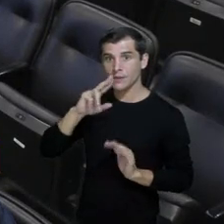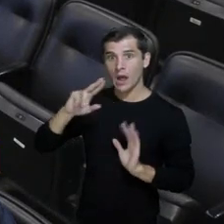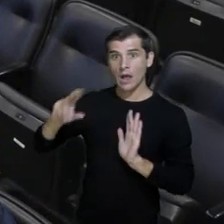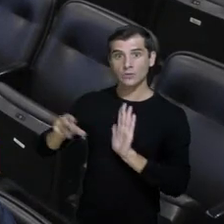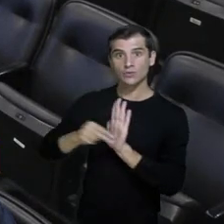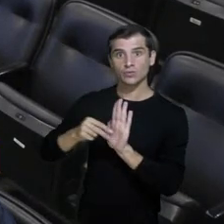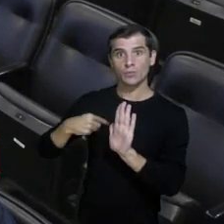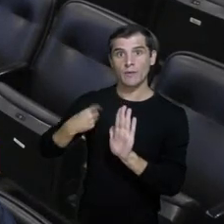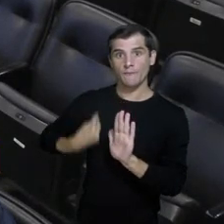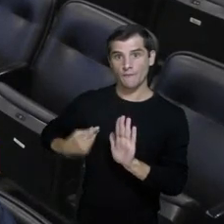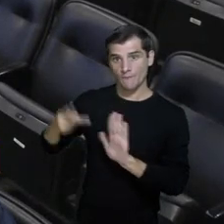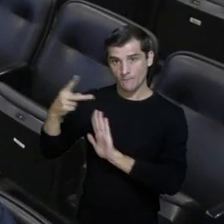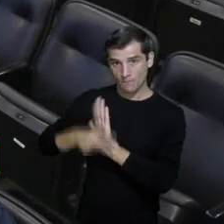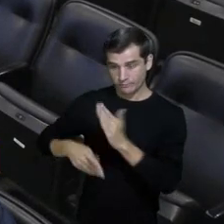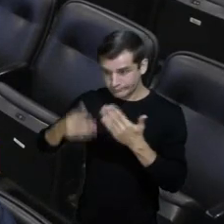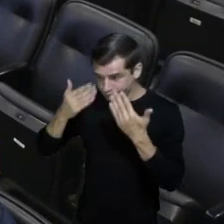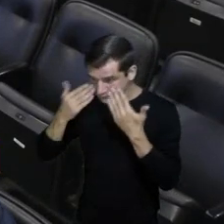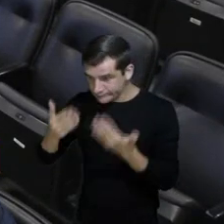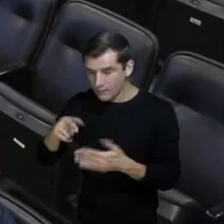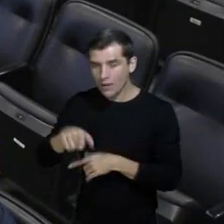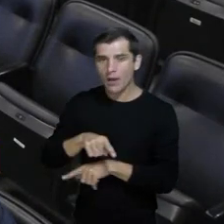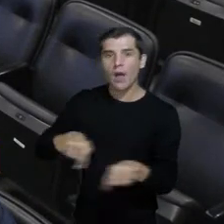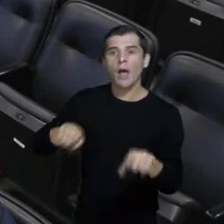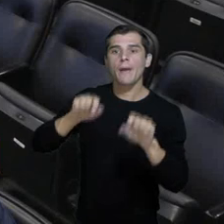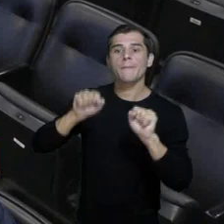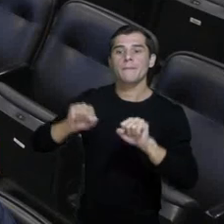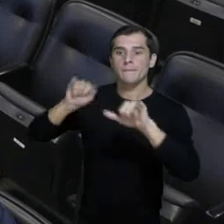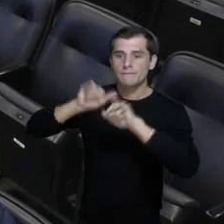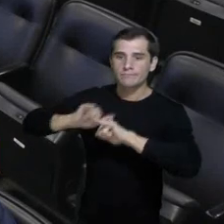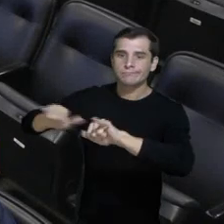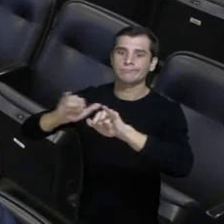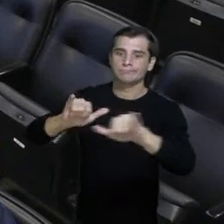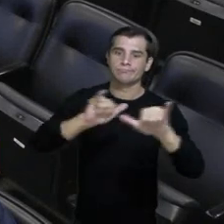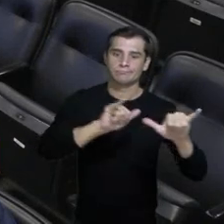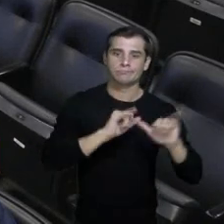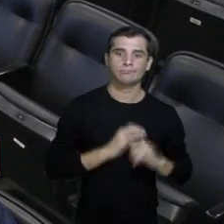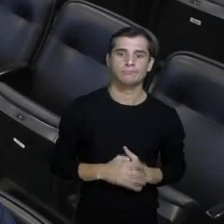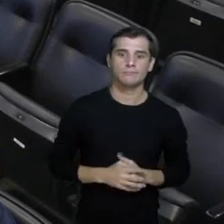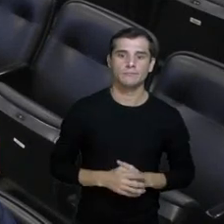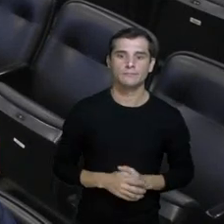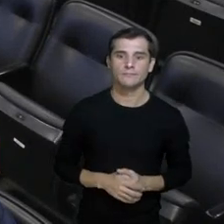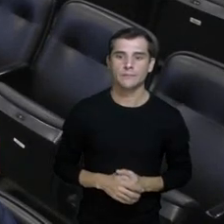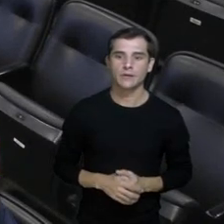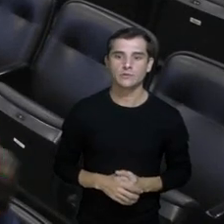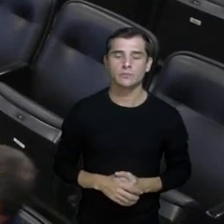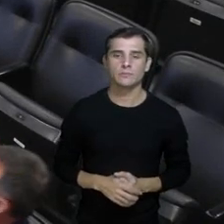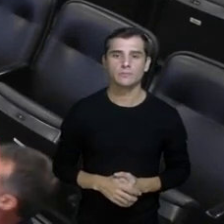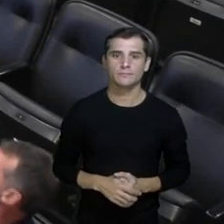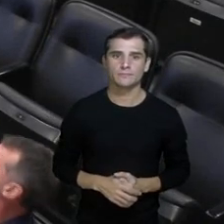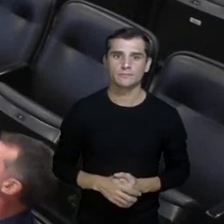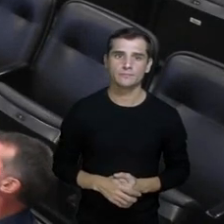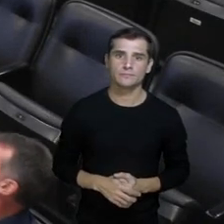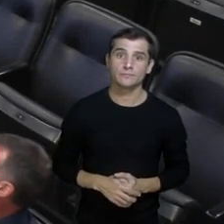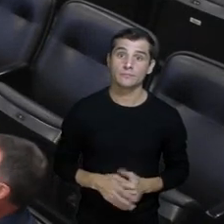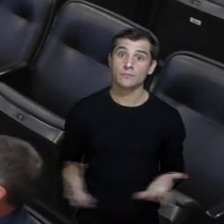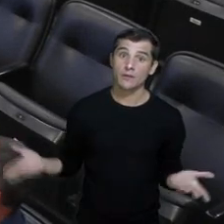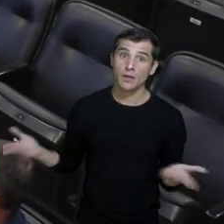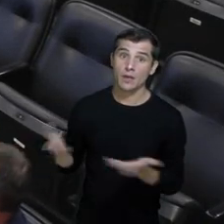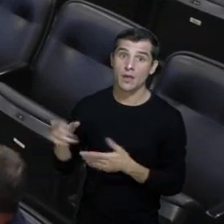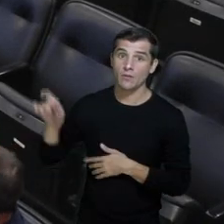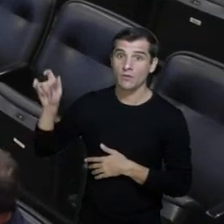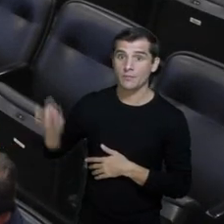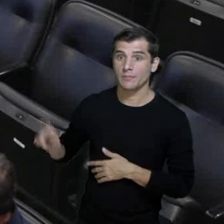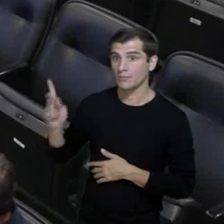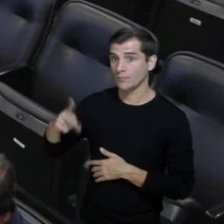importante como esse também para que a gente possa levar a mensagem eu vou compartilhar agora aqui com a professora Cíntia para que ela também faça um